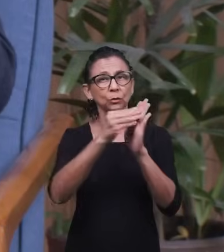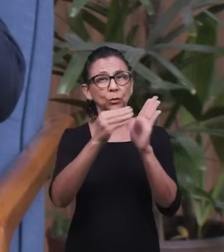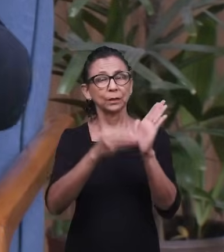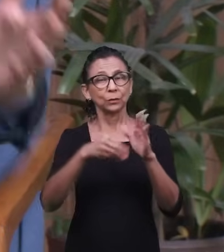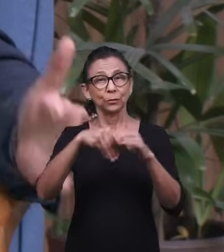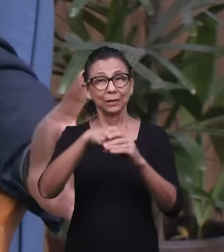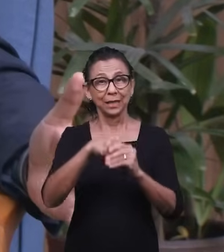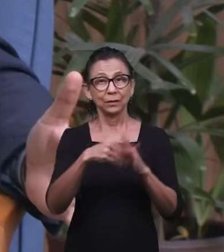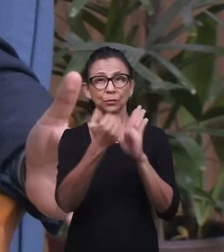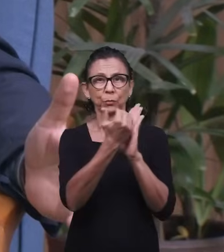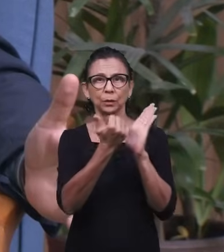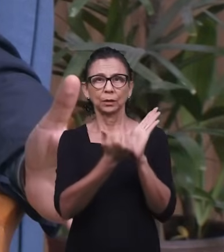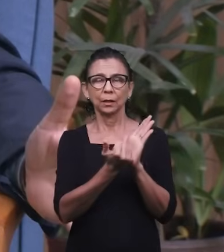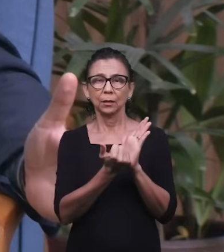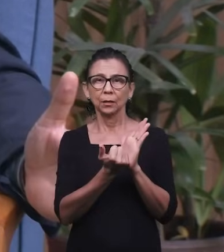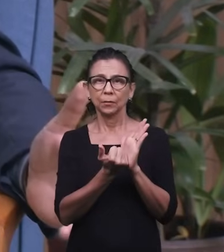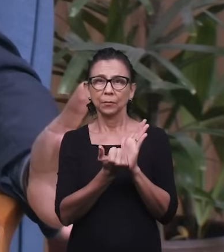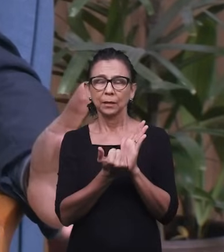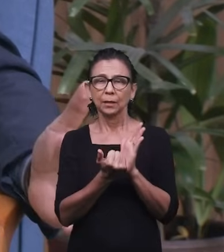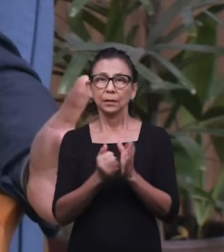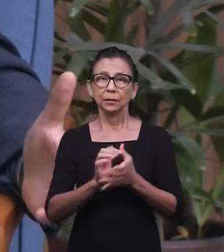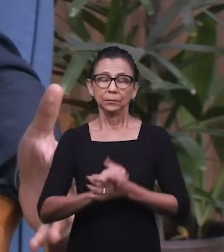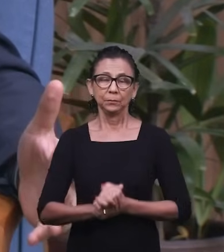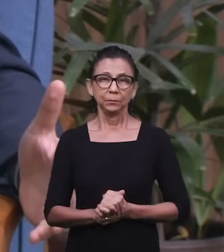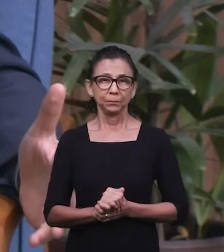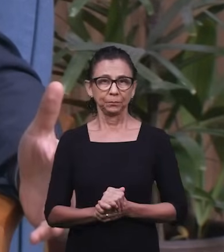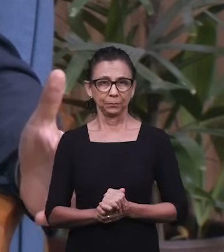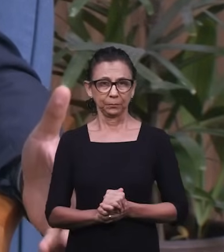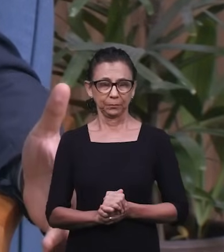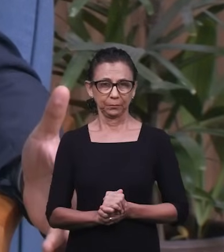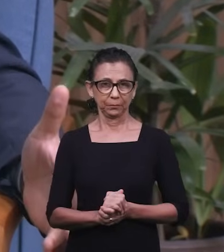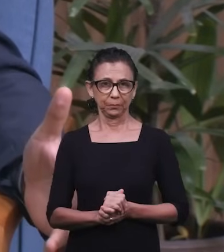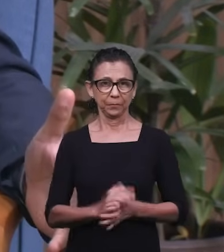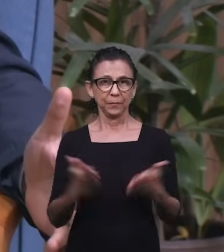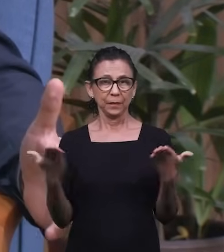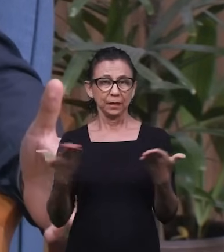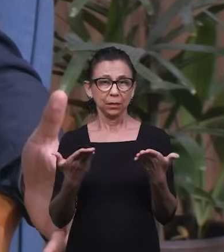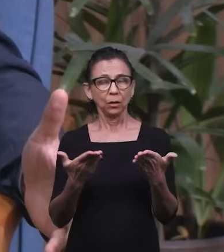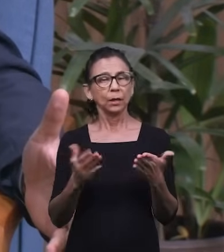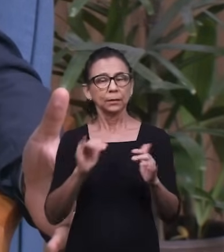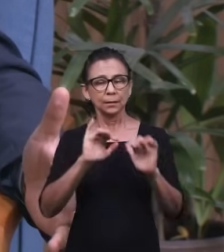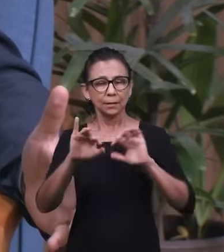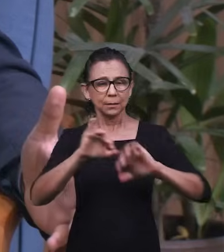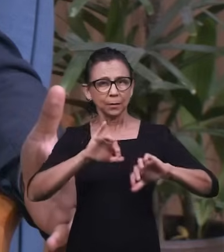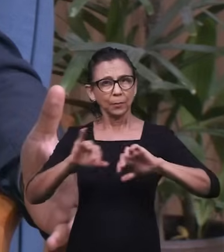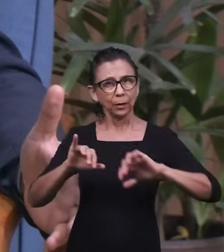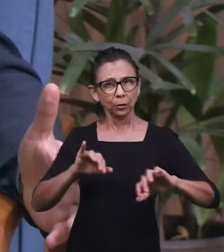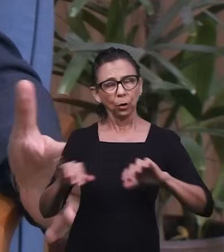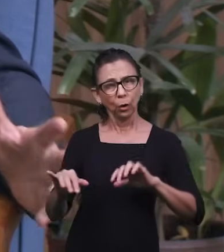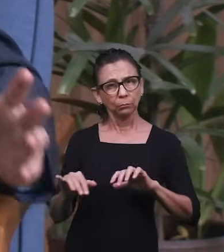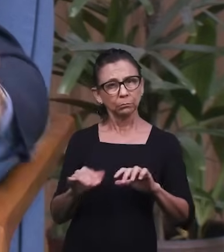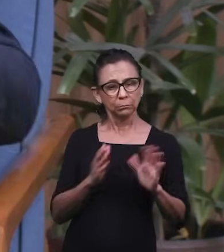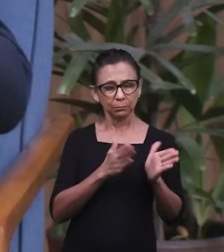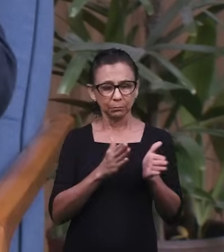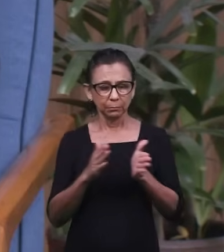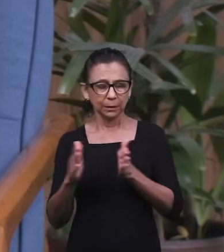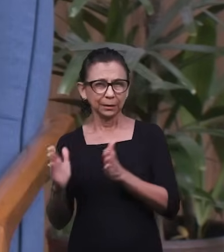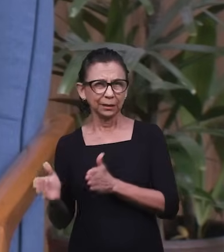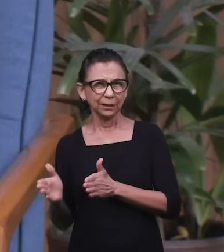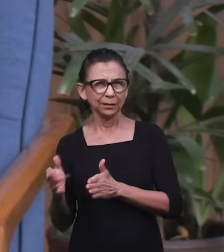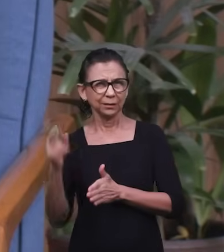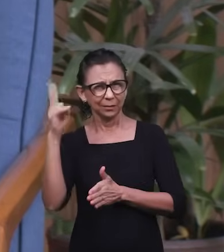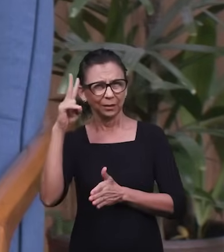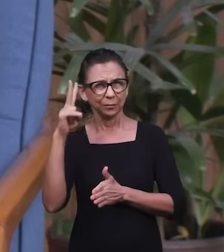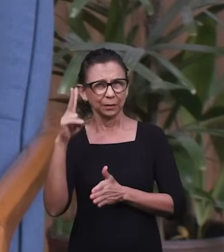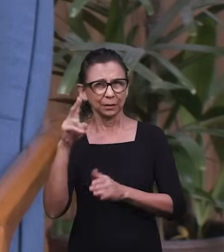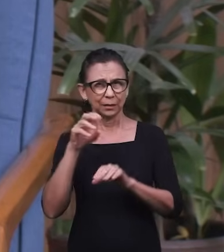tornou vários programas. E hoje, nesse momento, está entrando no ar o Anunciando o Evangelho Eterno, que é aquele